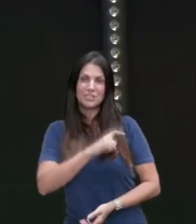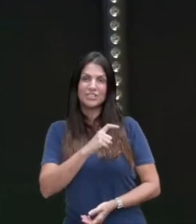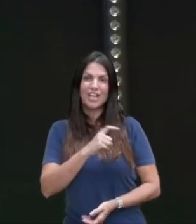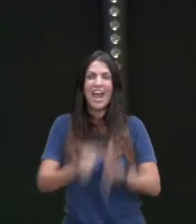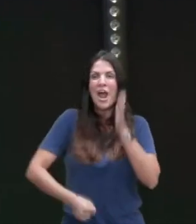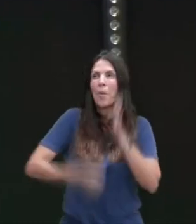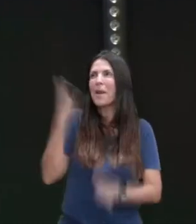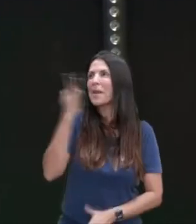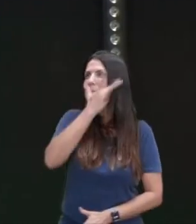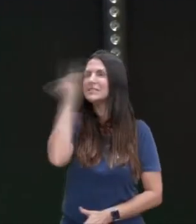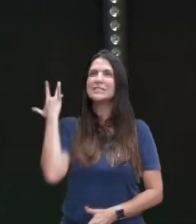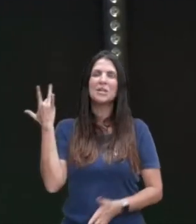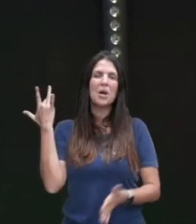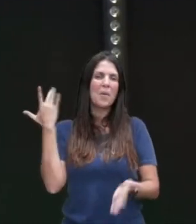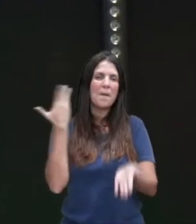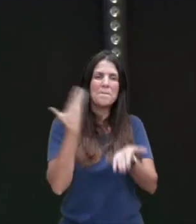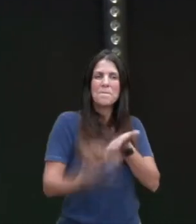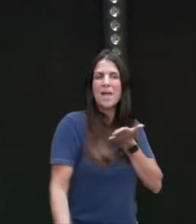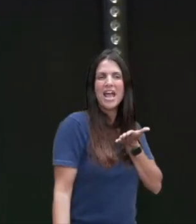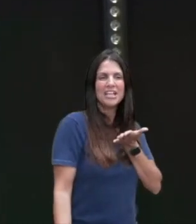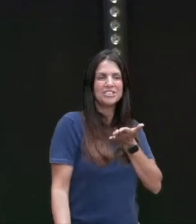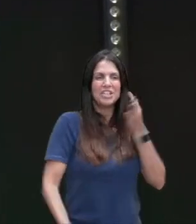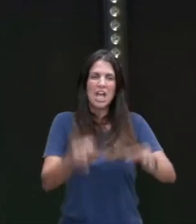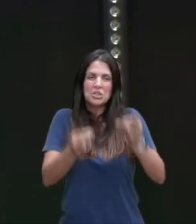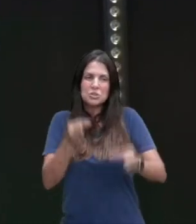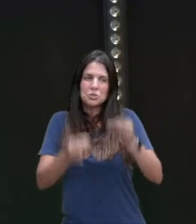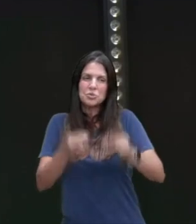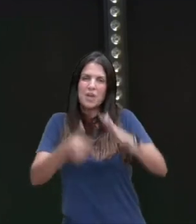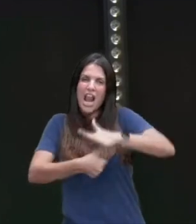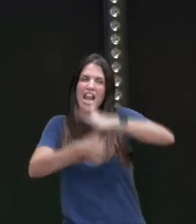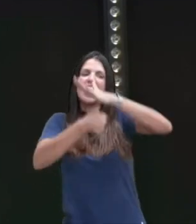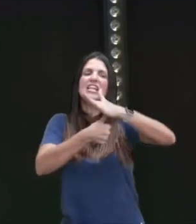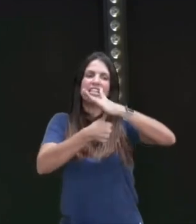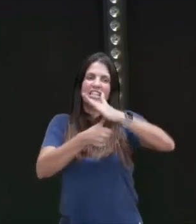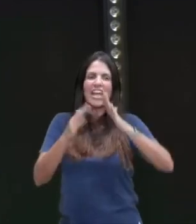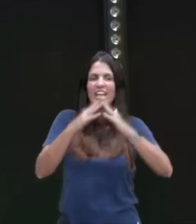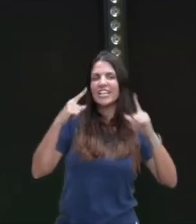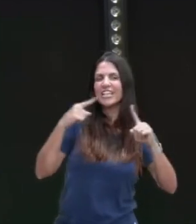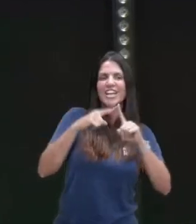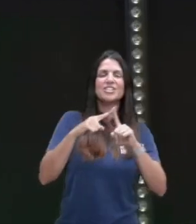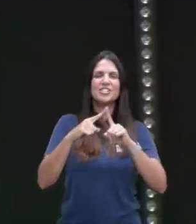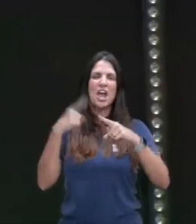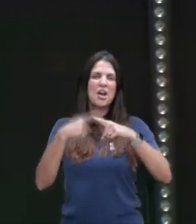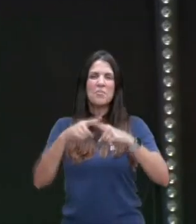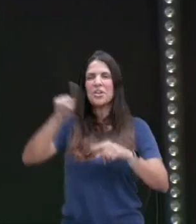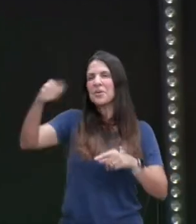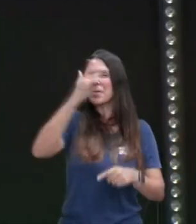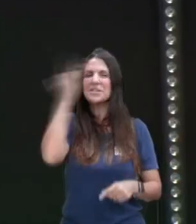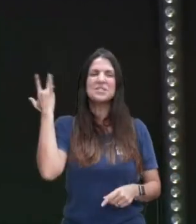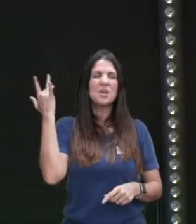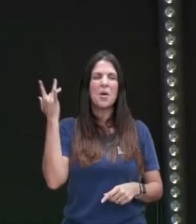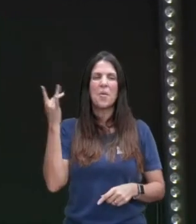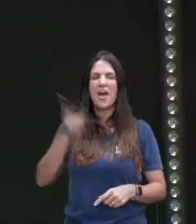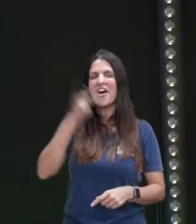da igreja por causa de um uma pessoa rebelde que não tem amizade de maneira a família dele ele que sai da igreja falando mal de alguém falando mal de um